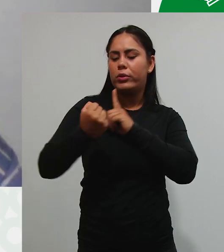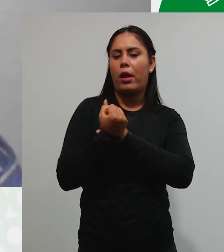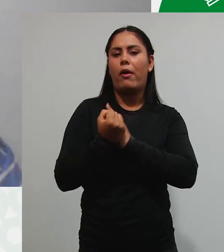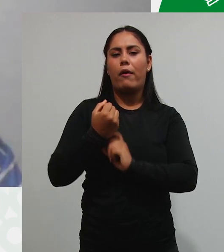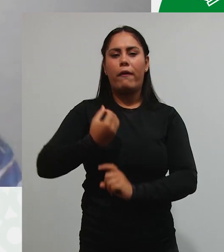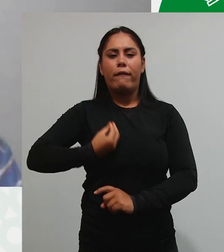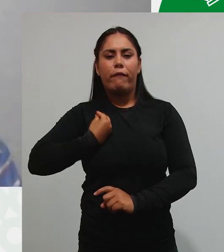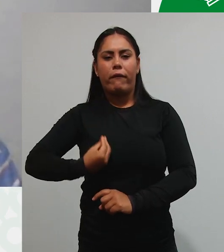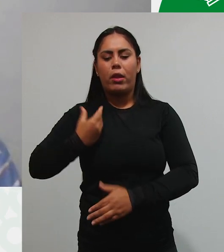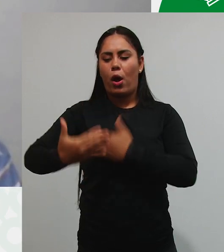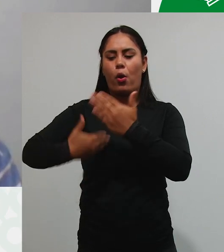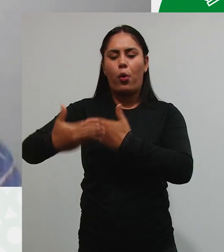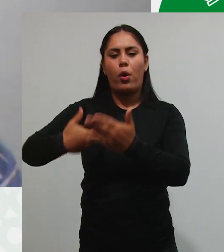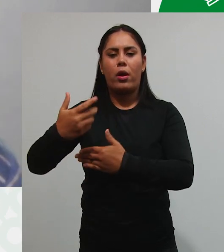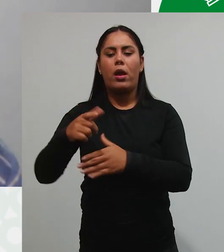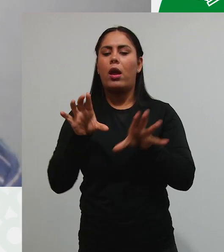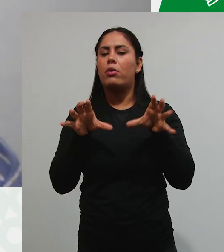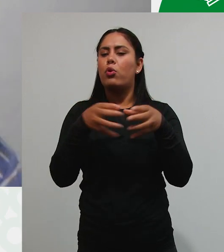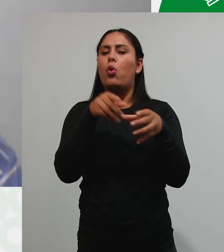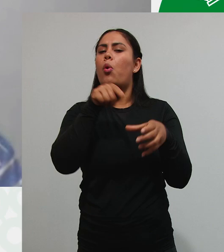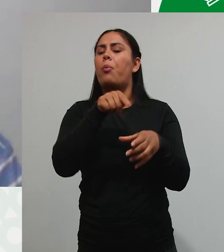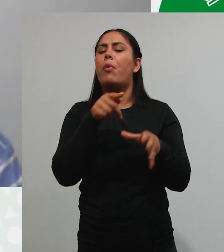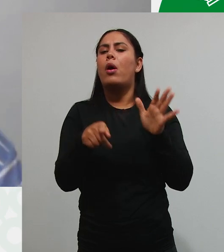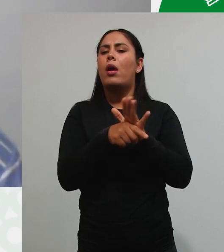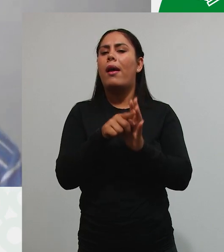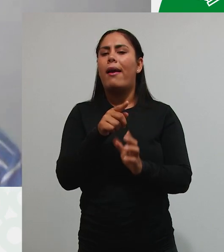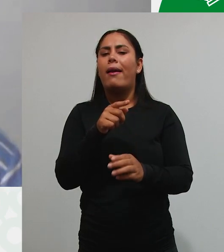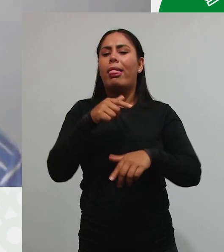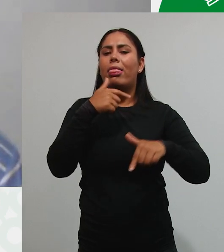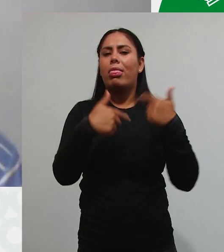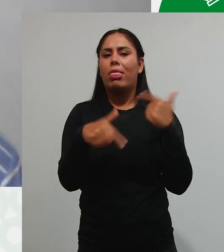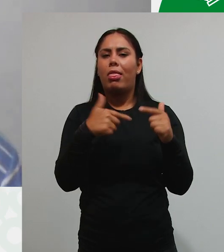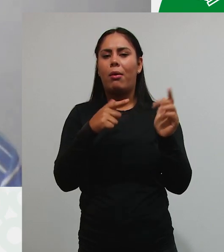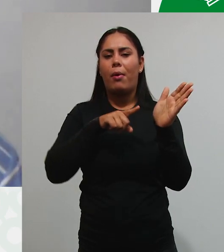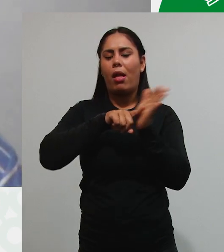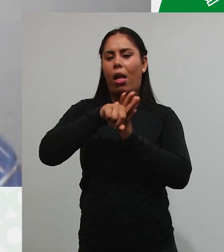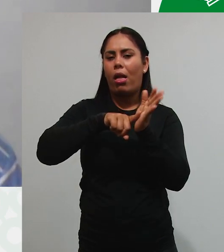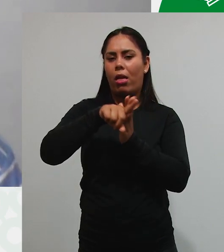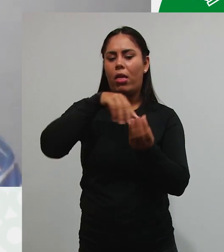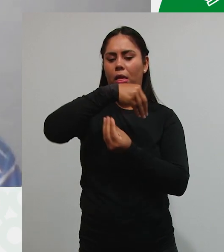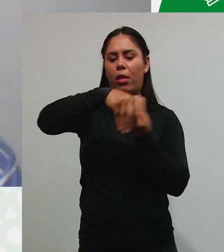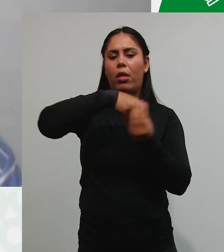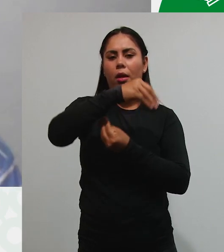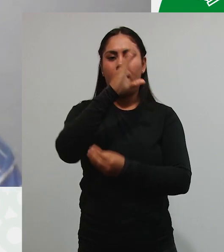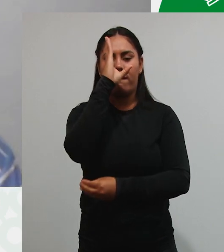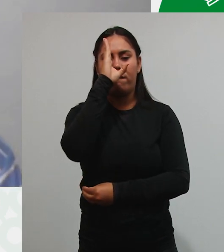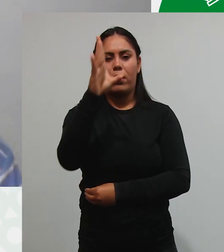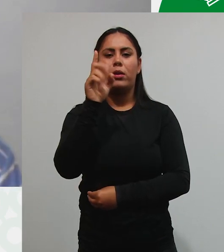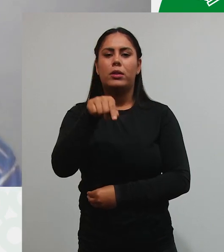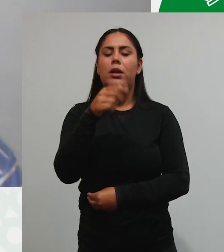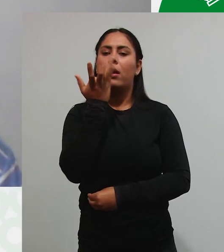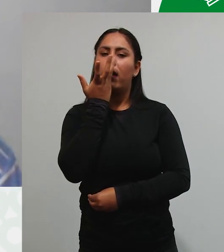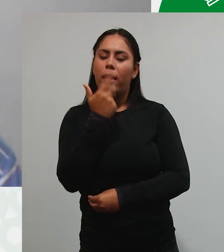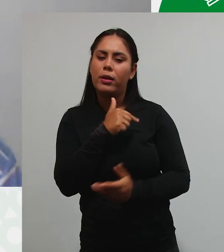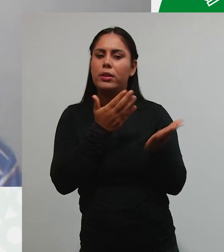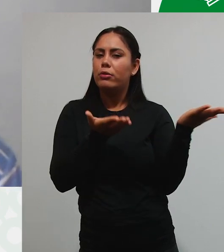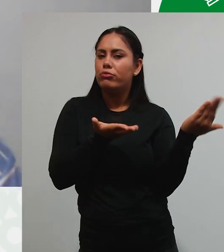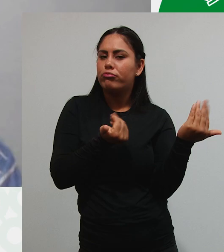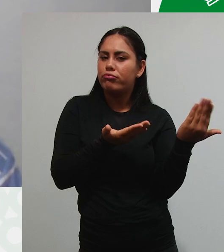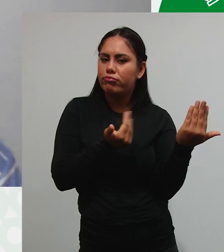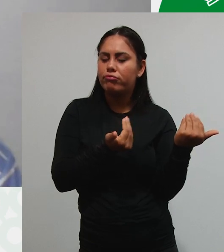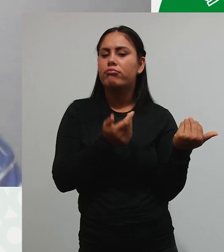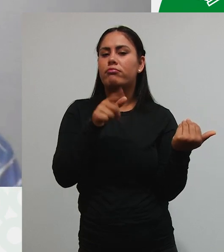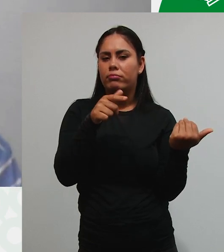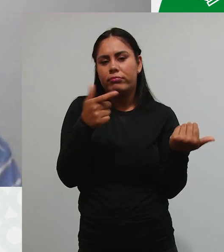grupo Humanize era trabalhar com pesquisas que envolvessem principalmente crianças e adolescentes que estavam em